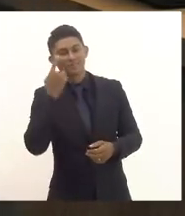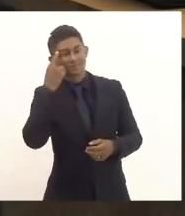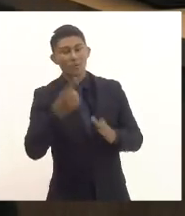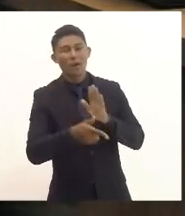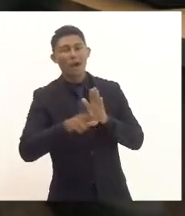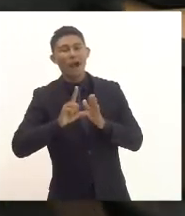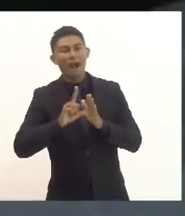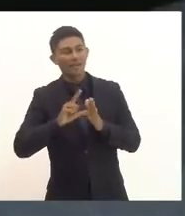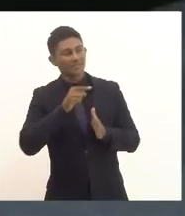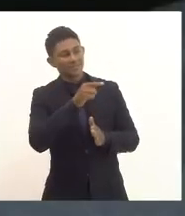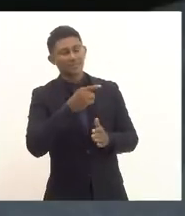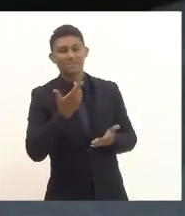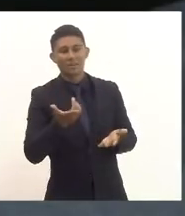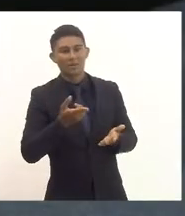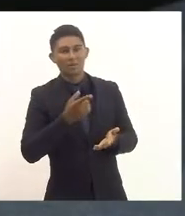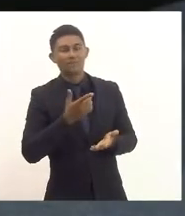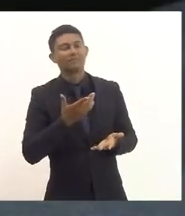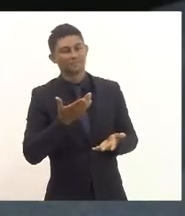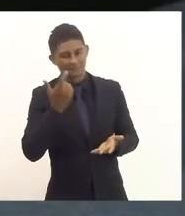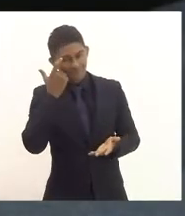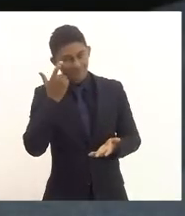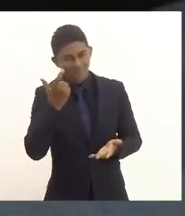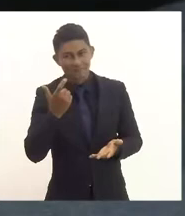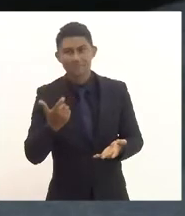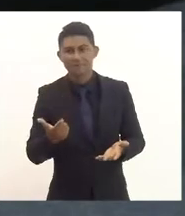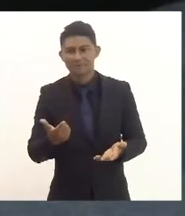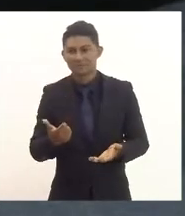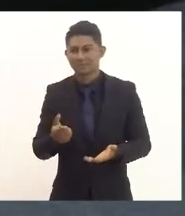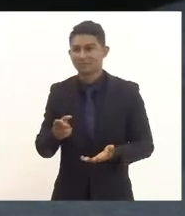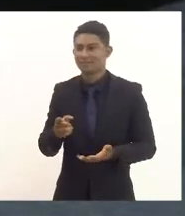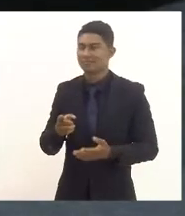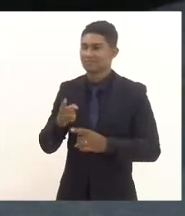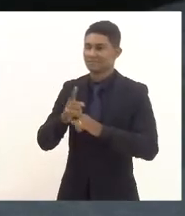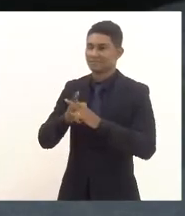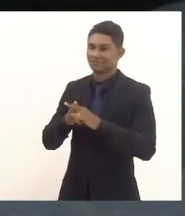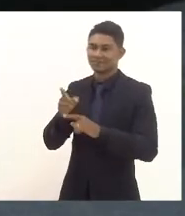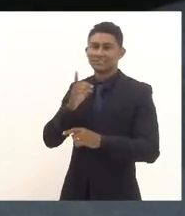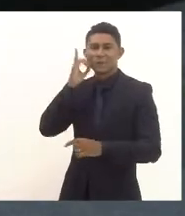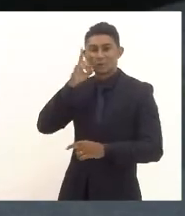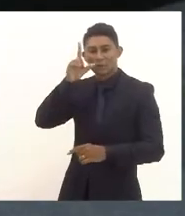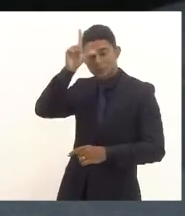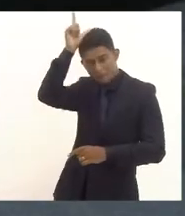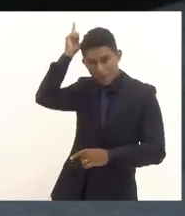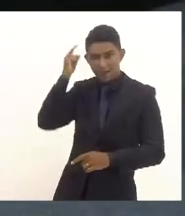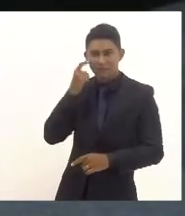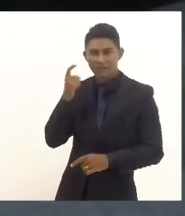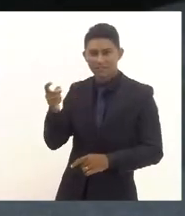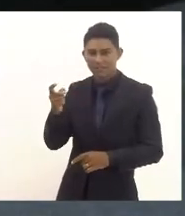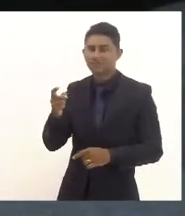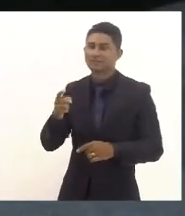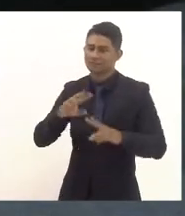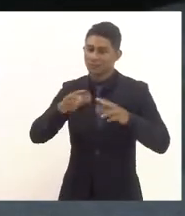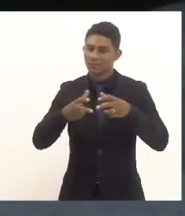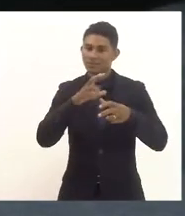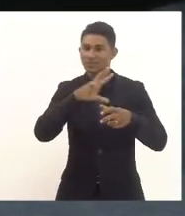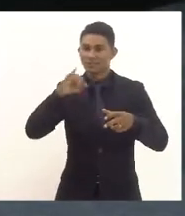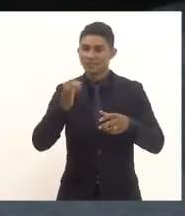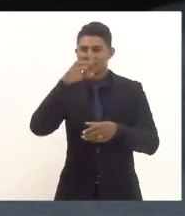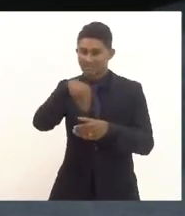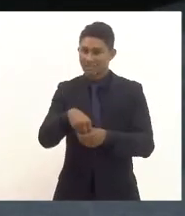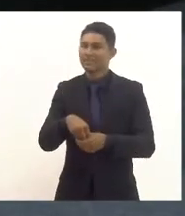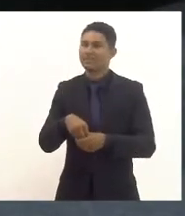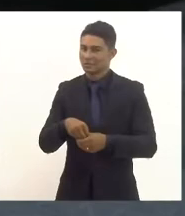e seu jogo mas essa é a credibilidade do deputado Luiz Paulo na ccj